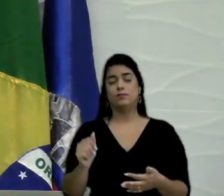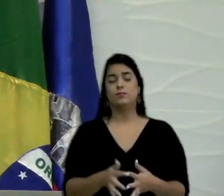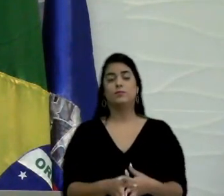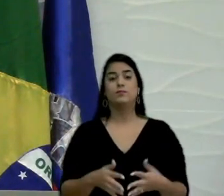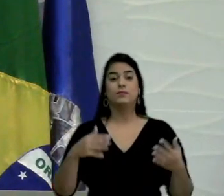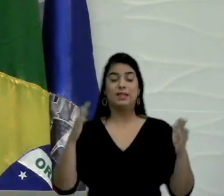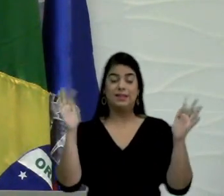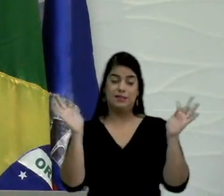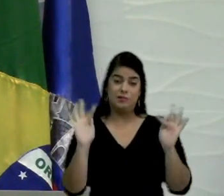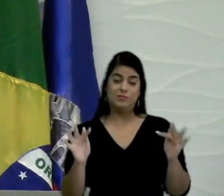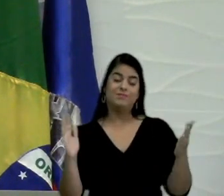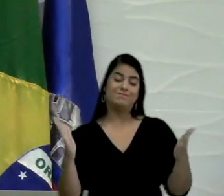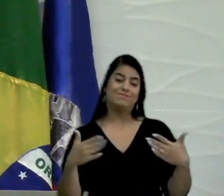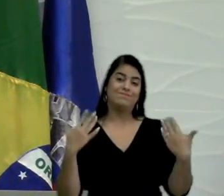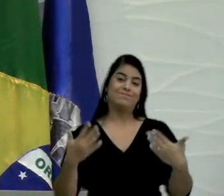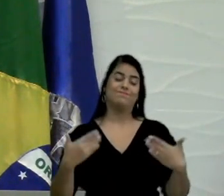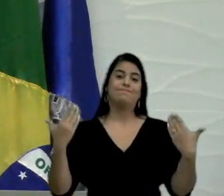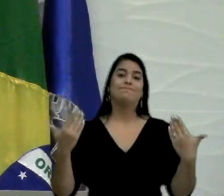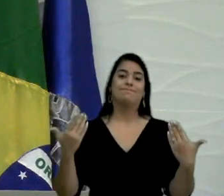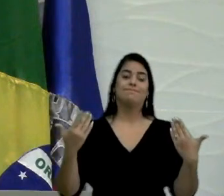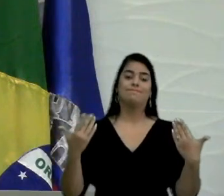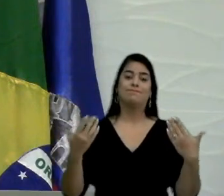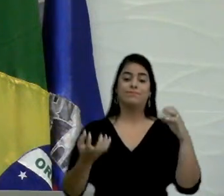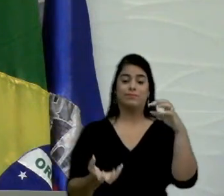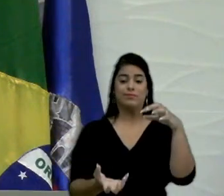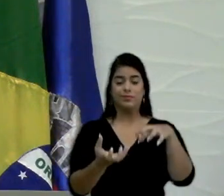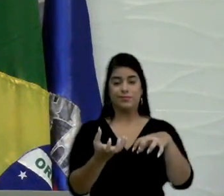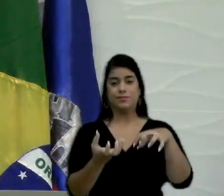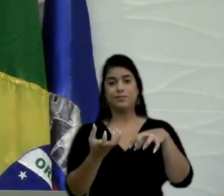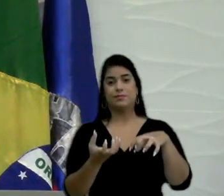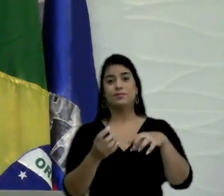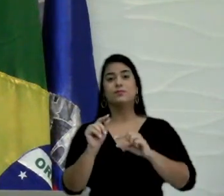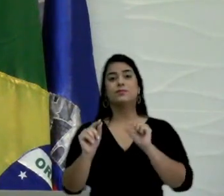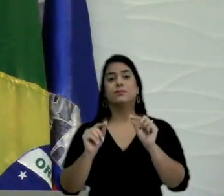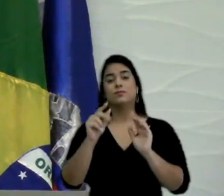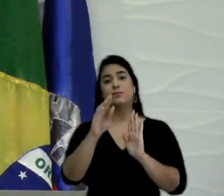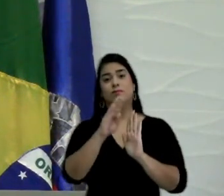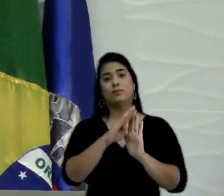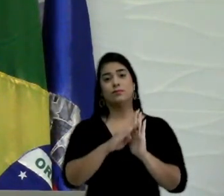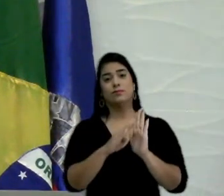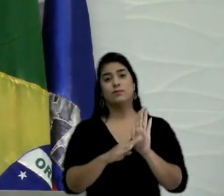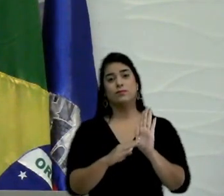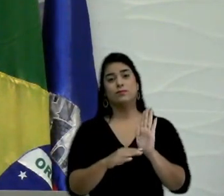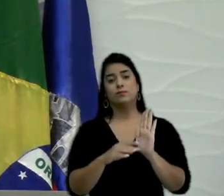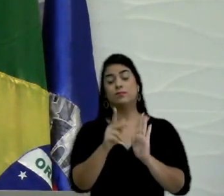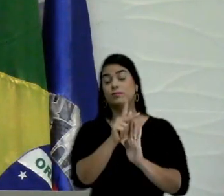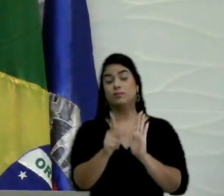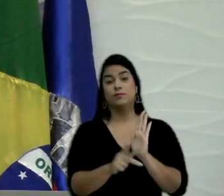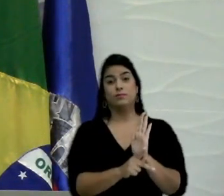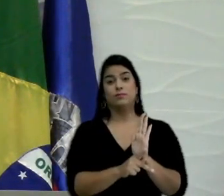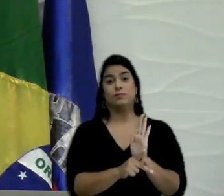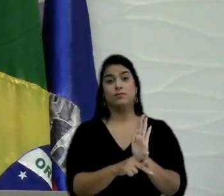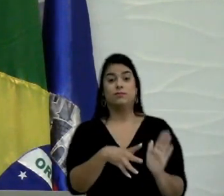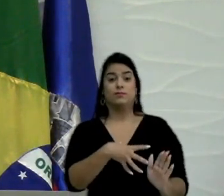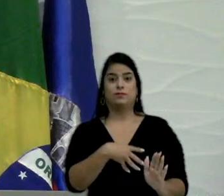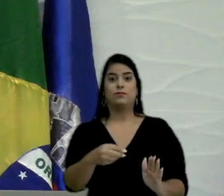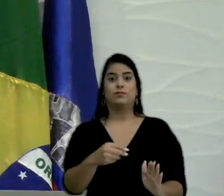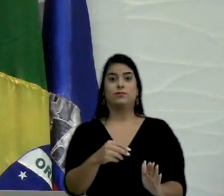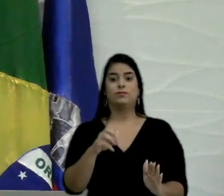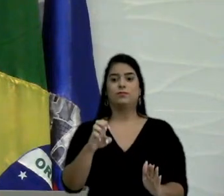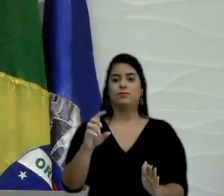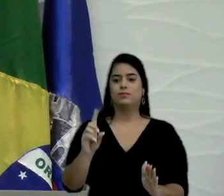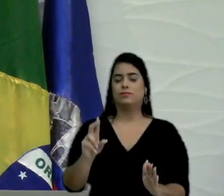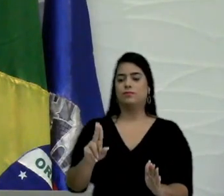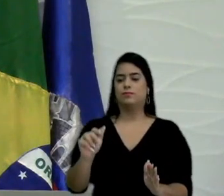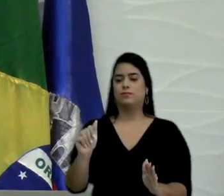hoje a gente vê tramitar no Congresso Nacional um projeto de Pedro Campos filho do saldoso Eduardo Campos que o exército